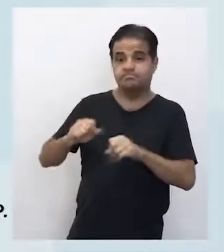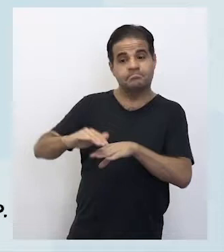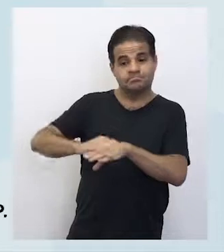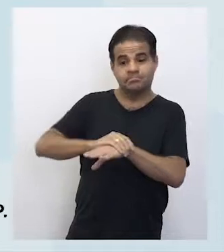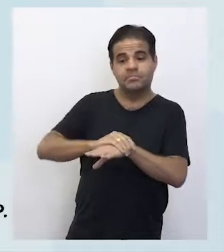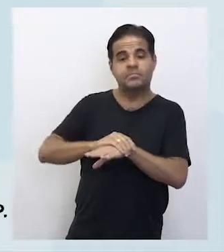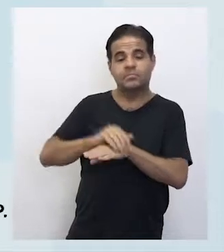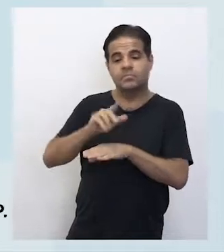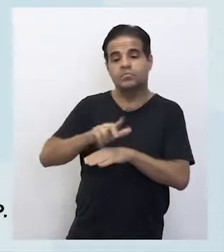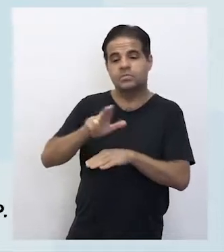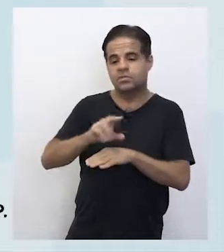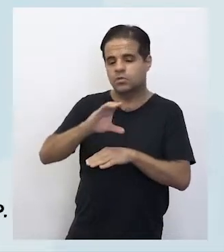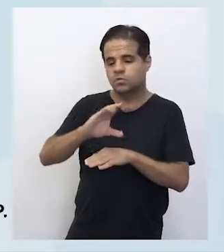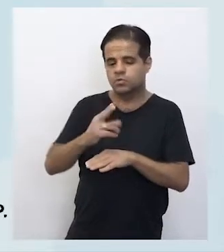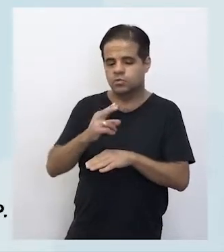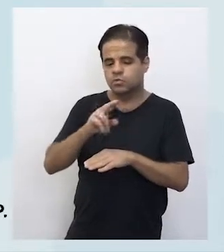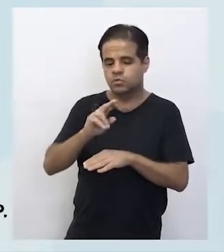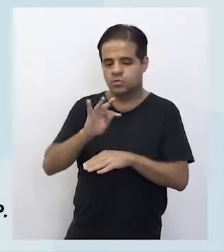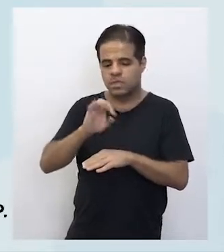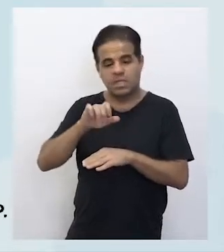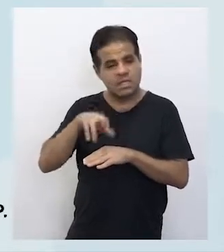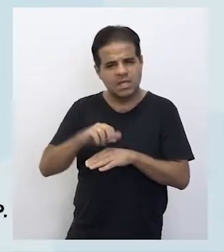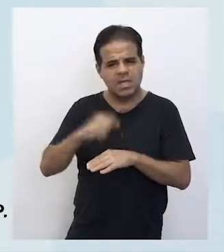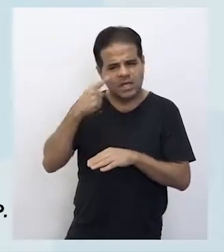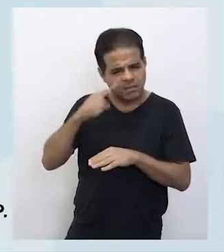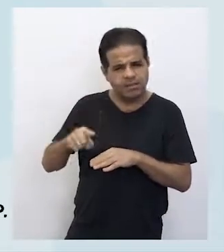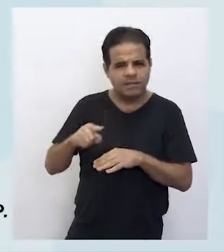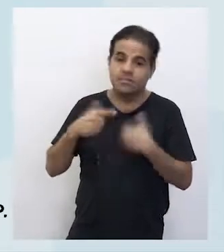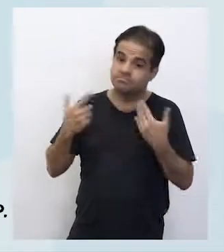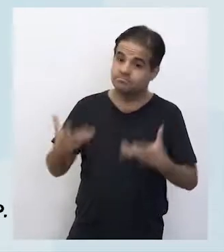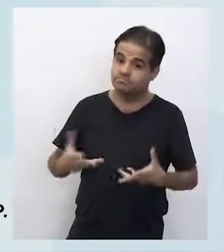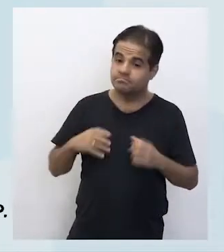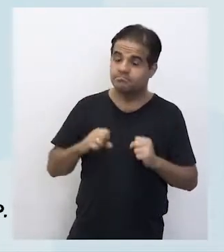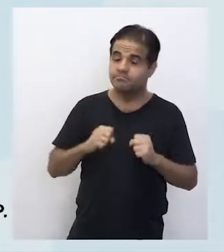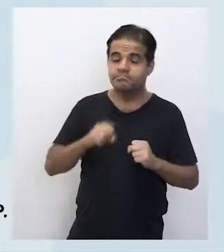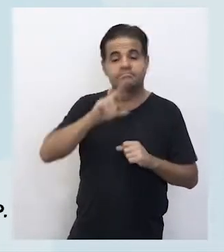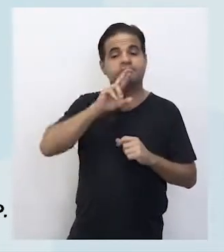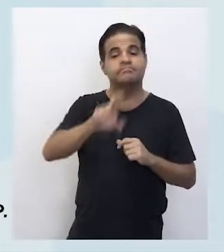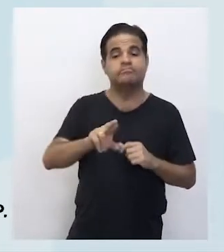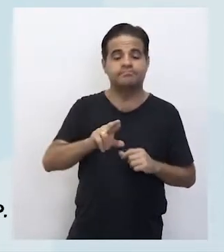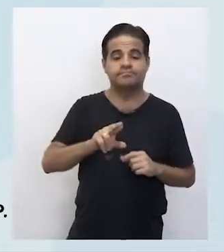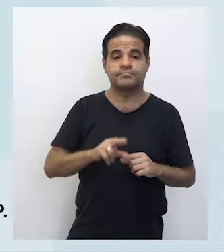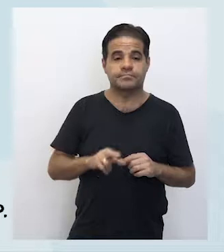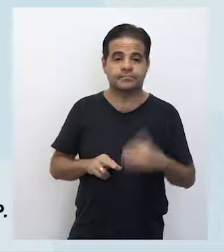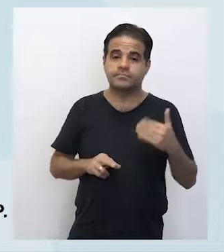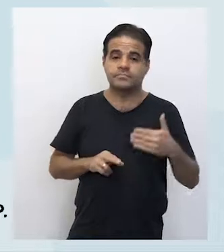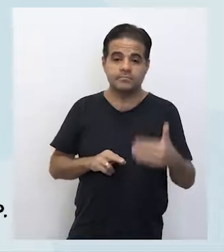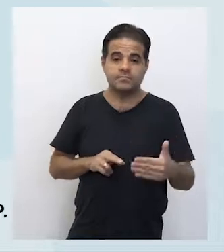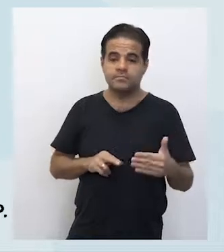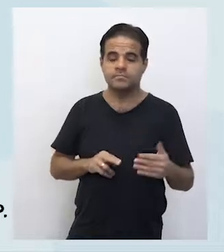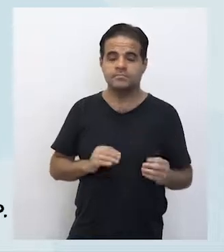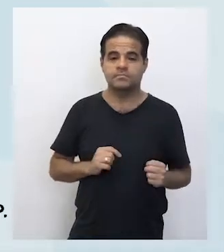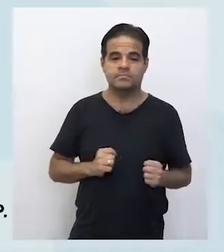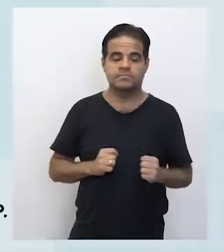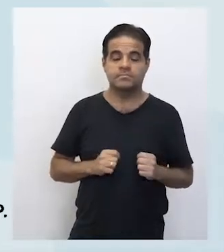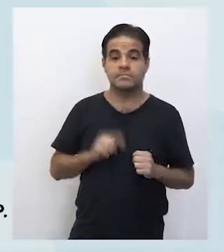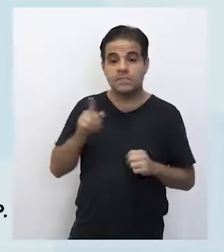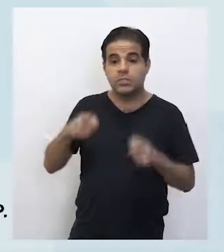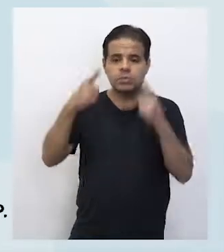estava jogando. Então, tá vendo? Só que essa causa também foi... aliás,